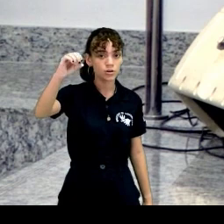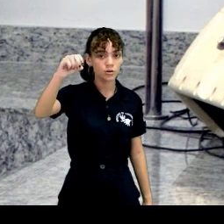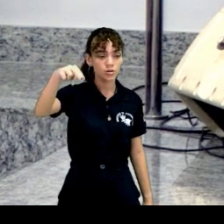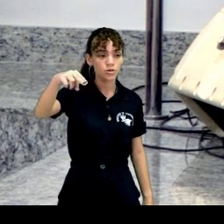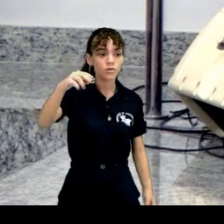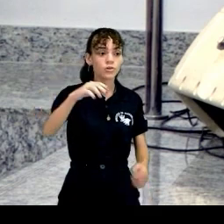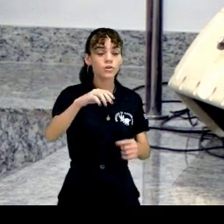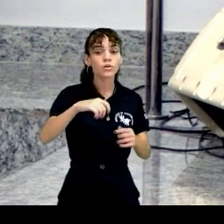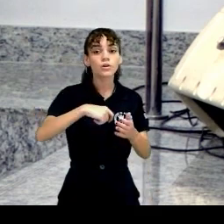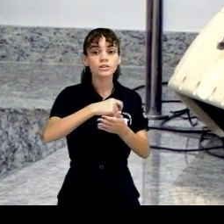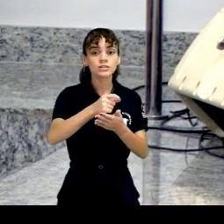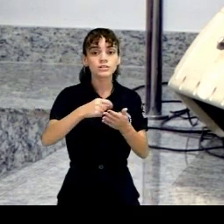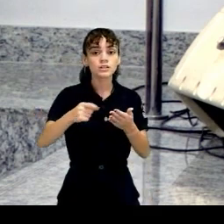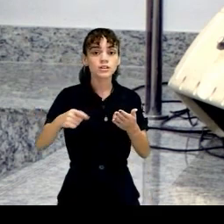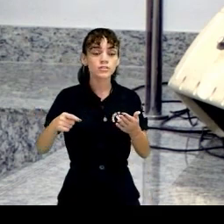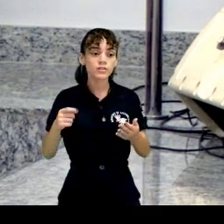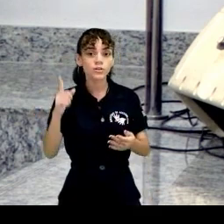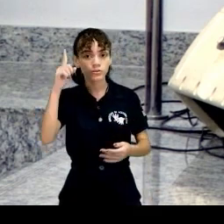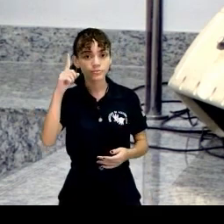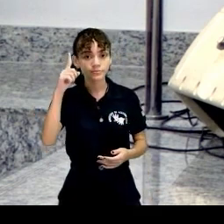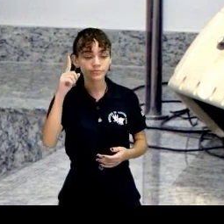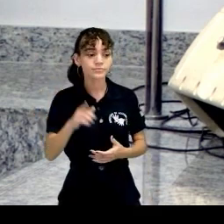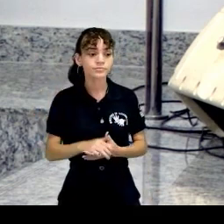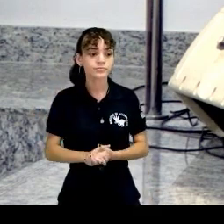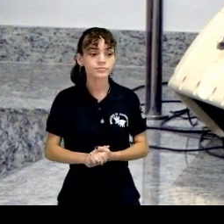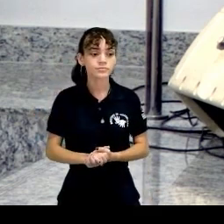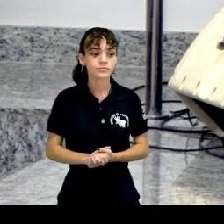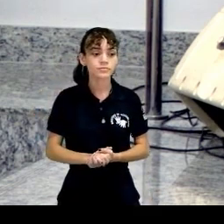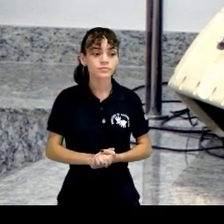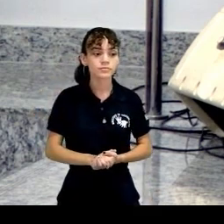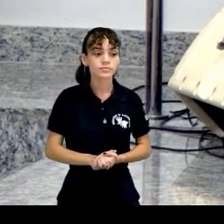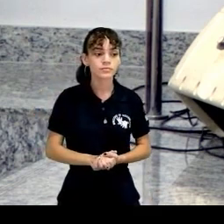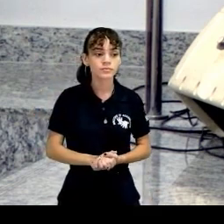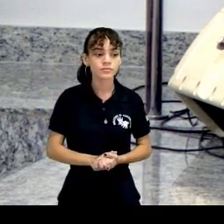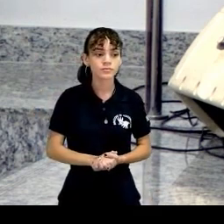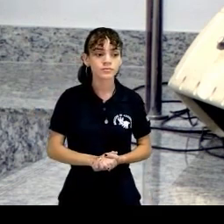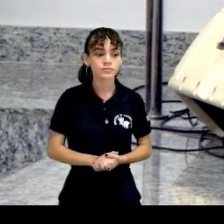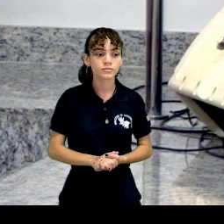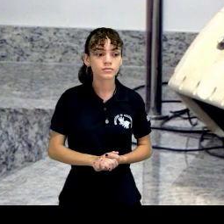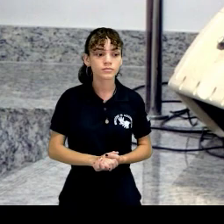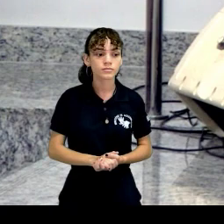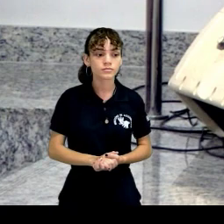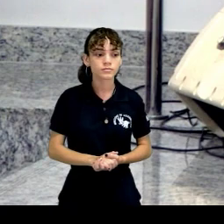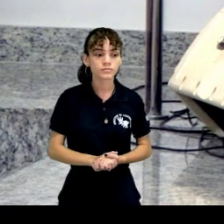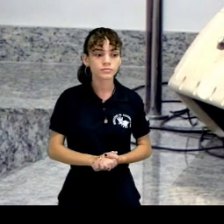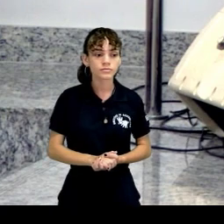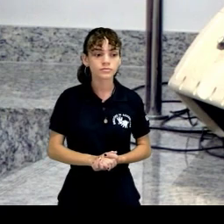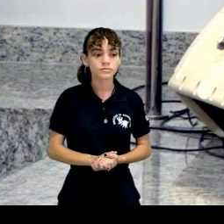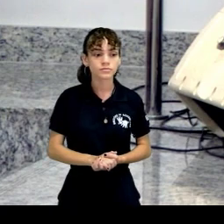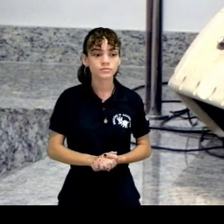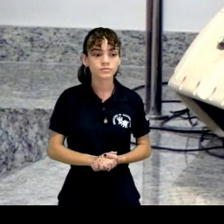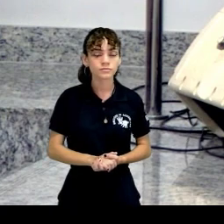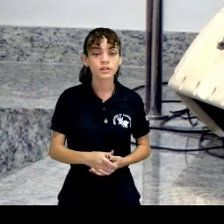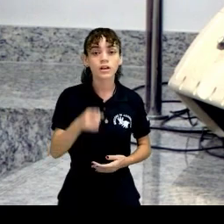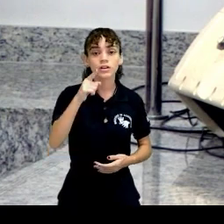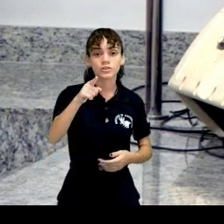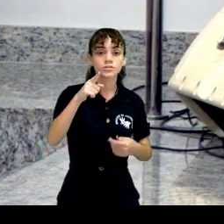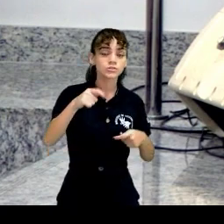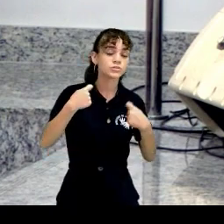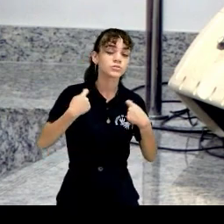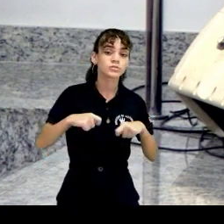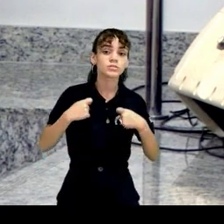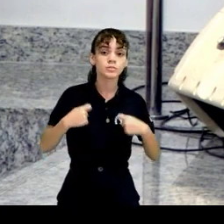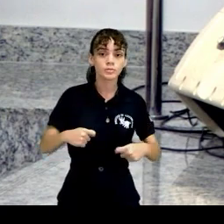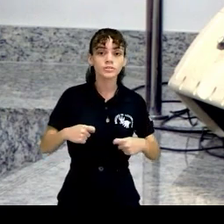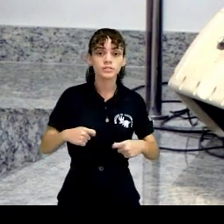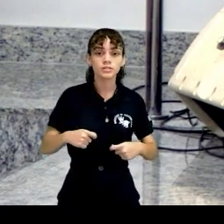isso que nos traz aqui, a sua necessidade, a minha necessidade, nos torna cúmplices, responsáveis uns pelos outros.